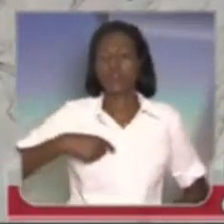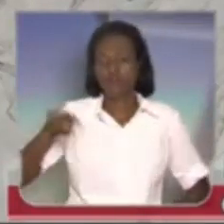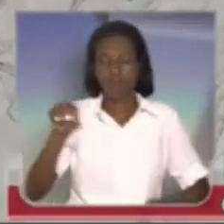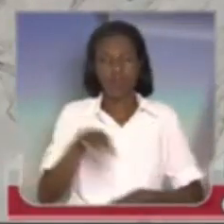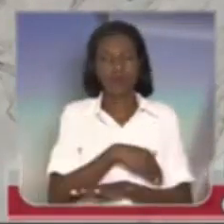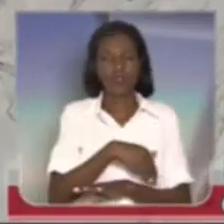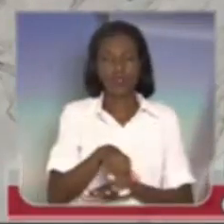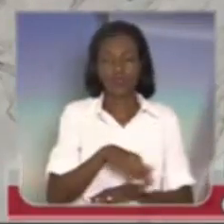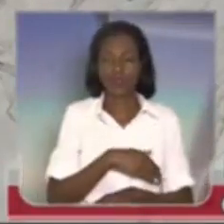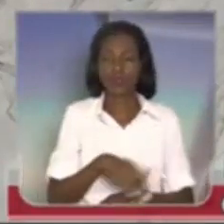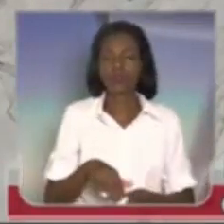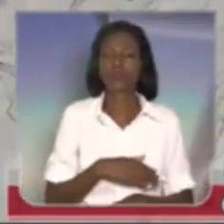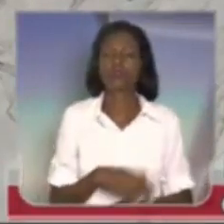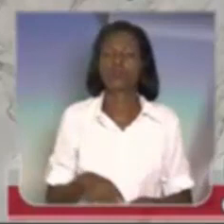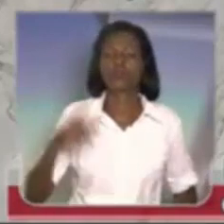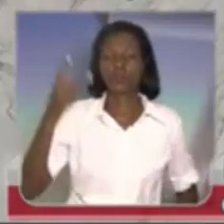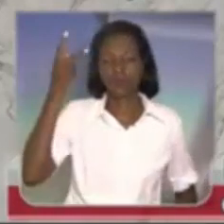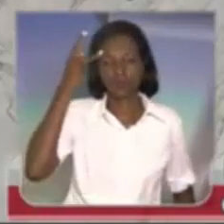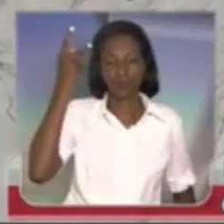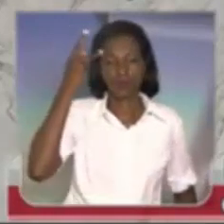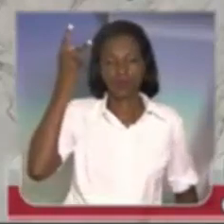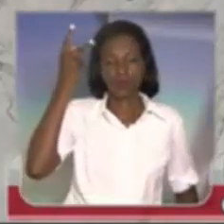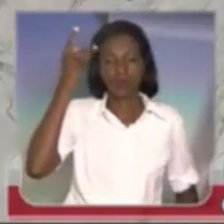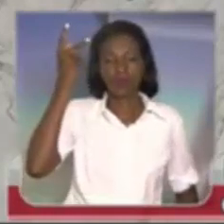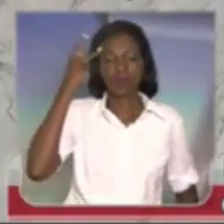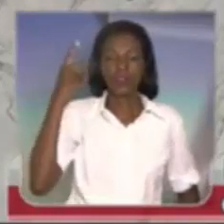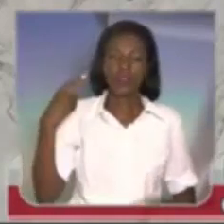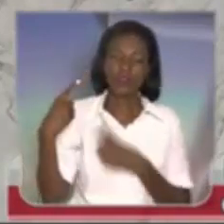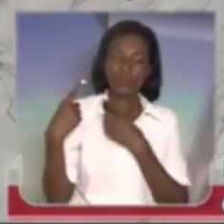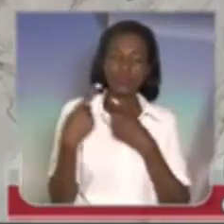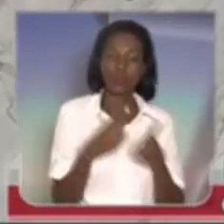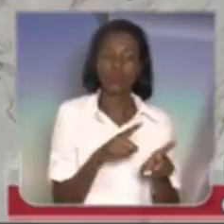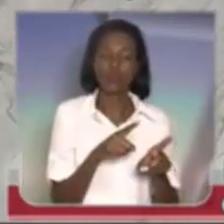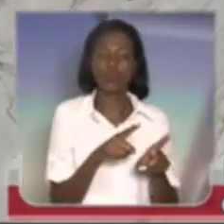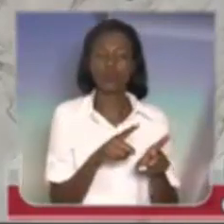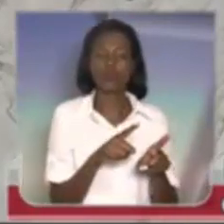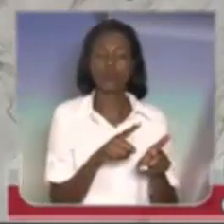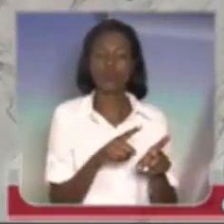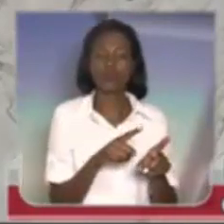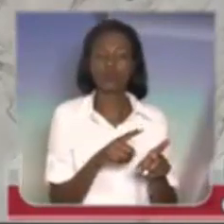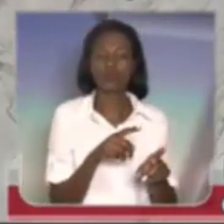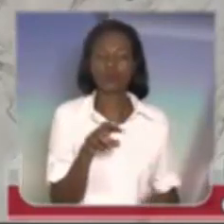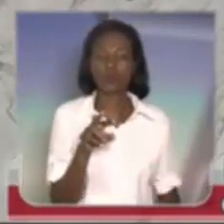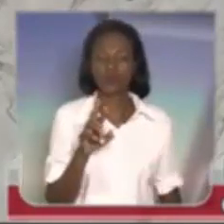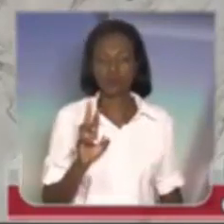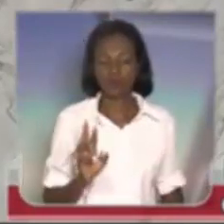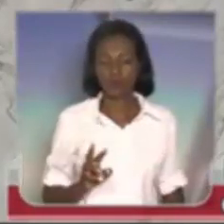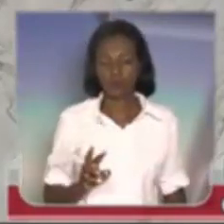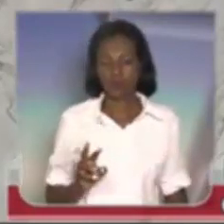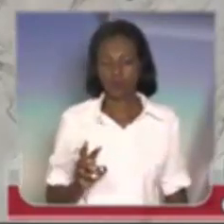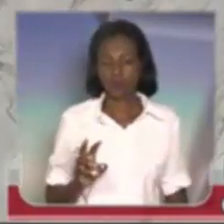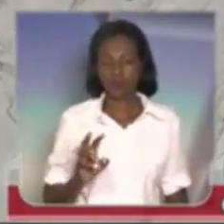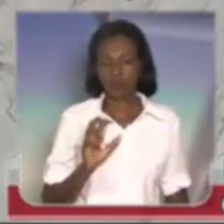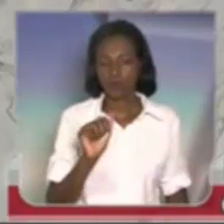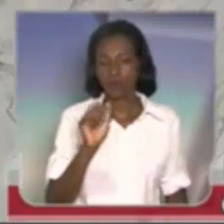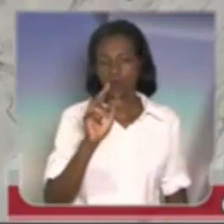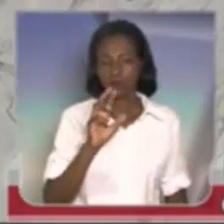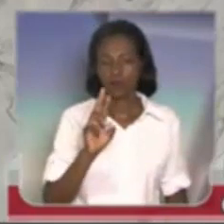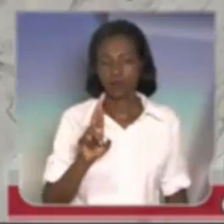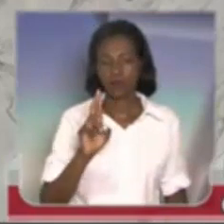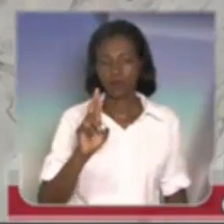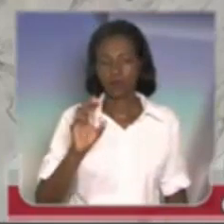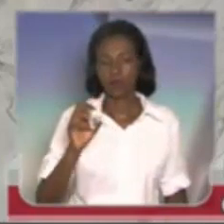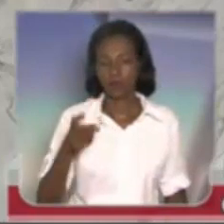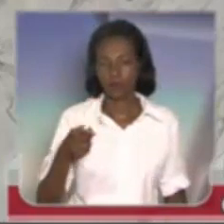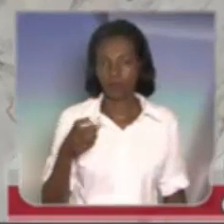as ruas de São Paulo contra a esse arrocho salarial do